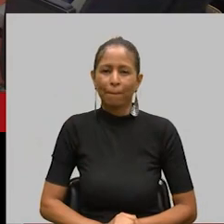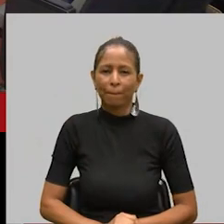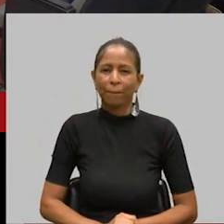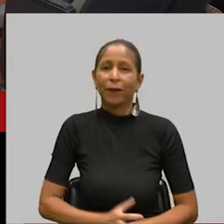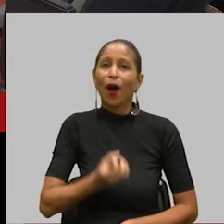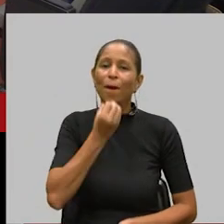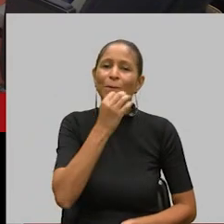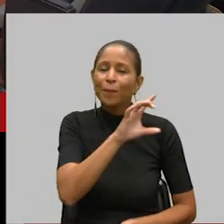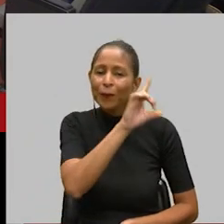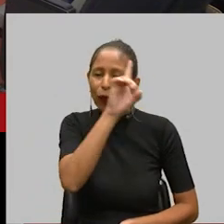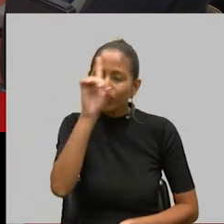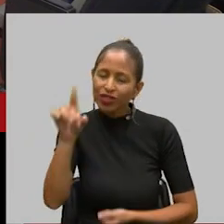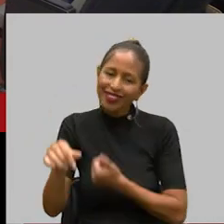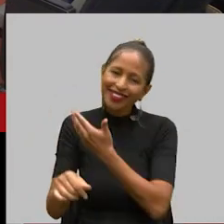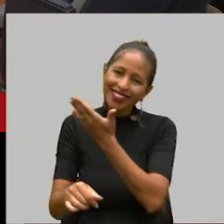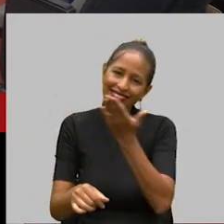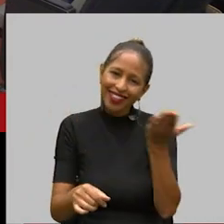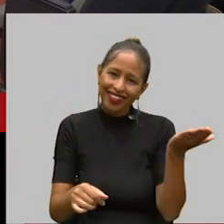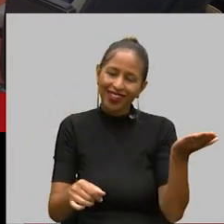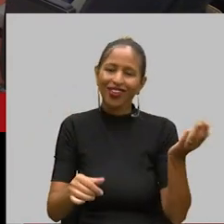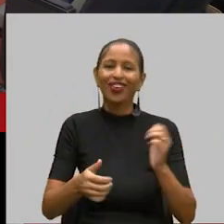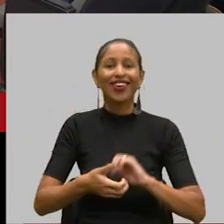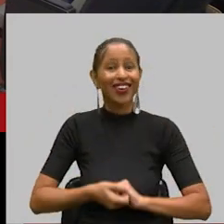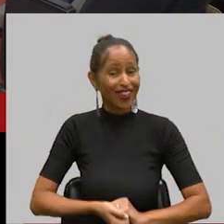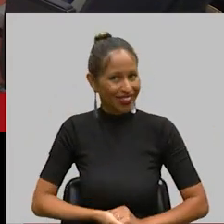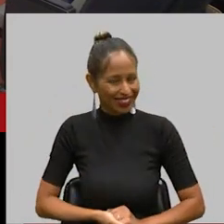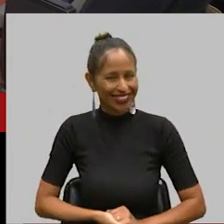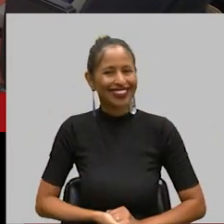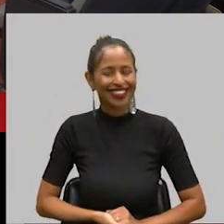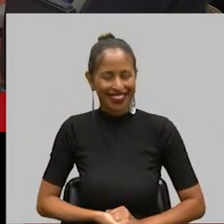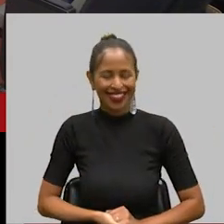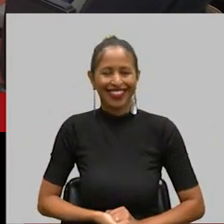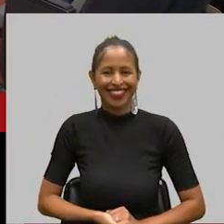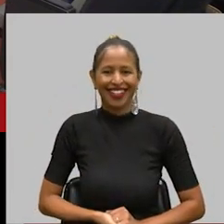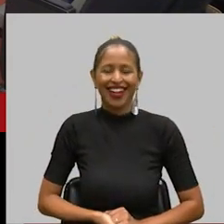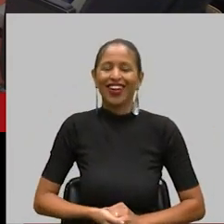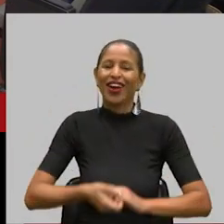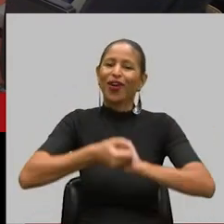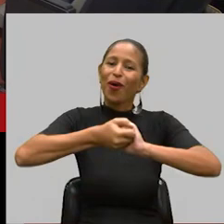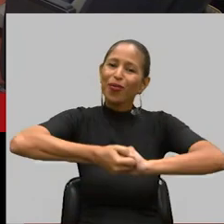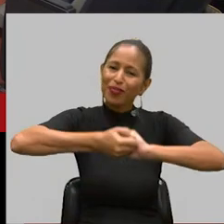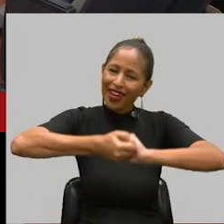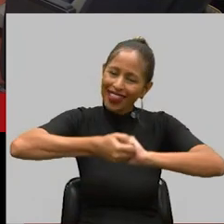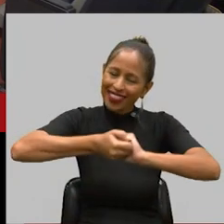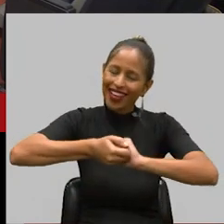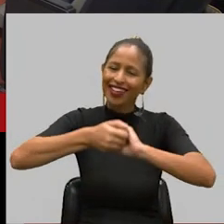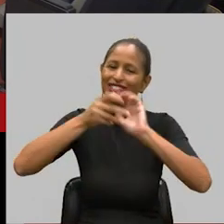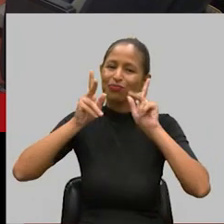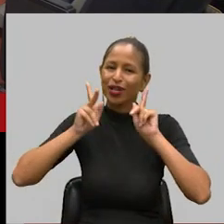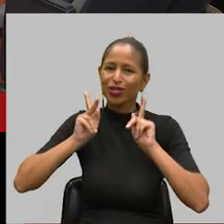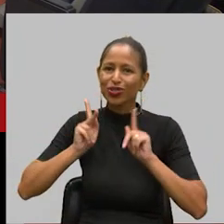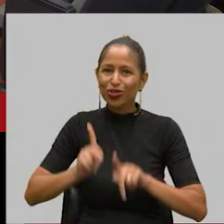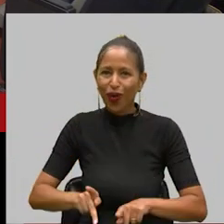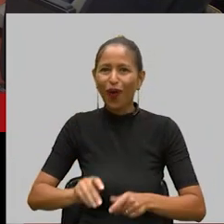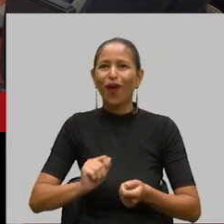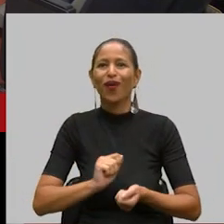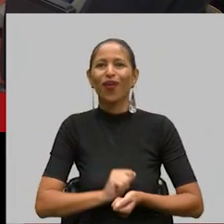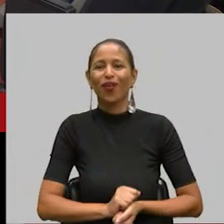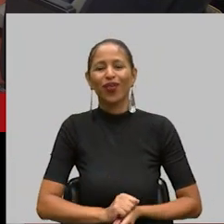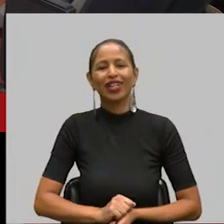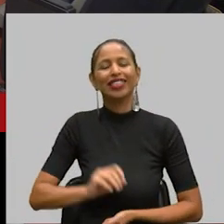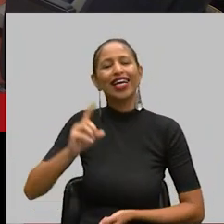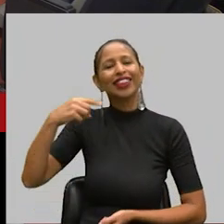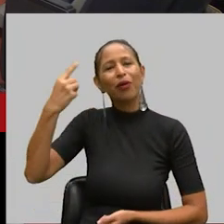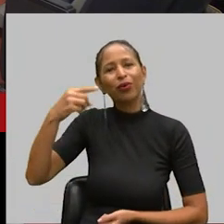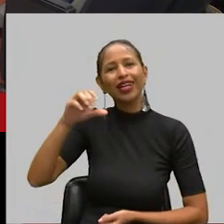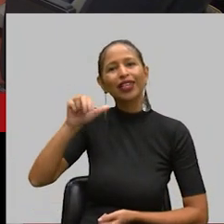Bom dia a todas e todos e todes eu fico aqui com eu quero cumprimentar a mesa na pessoa nas pessoas da deputada Beatriz